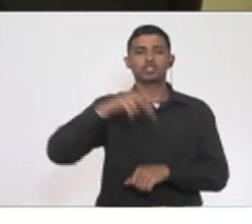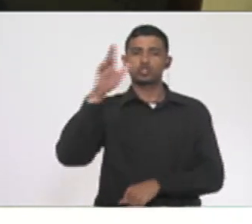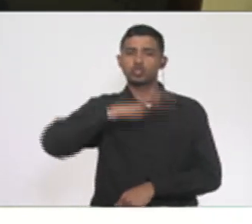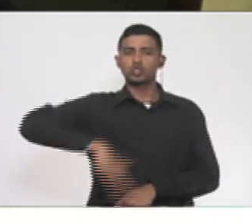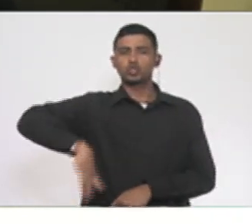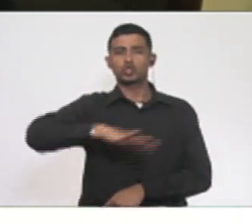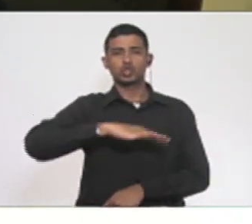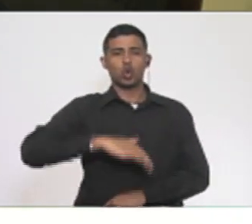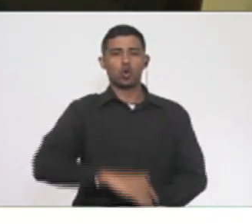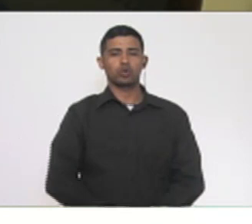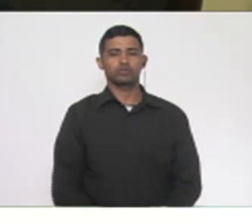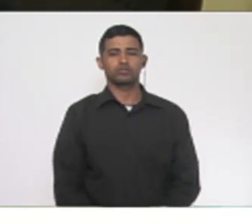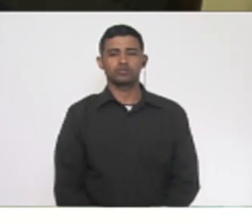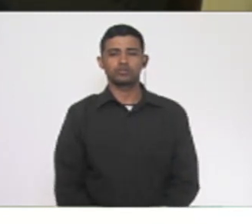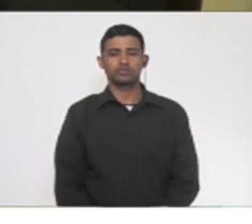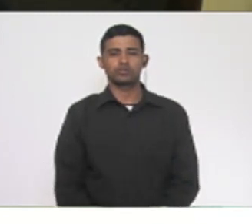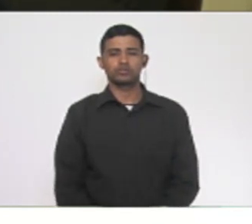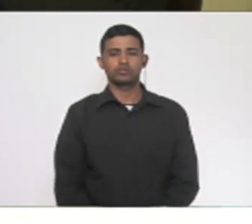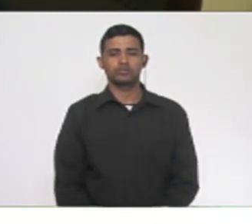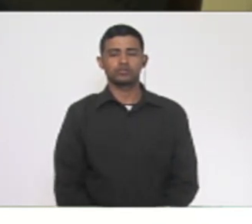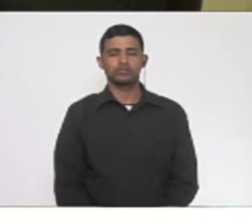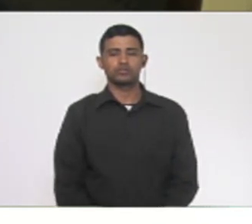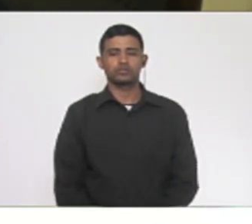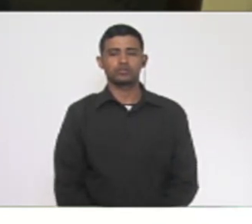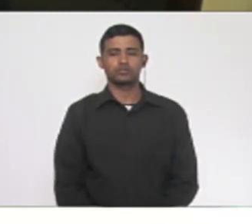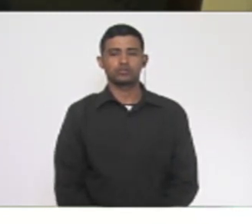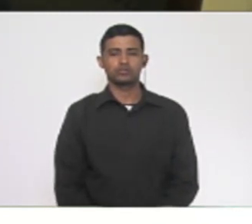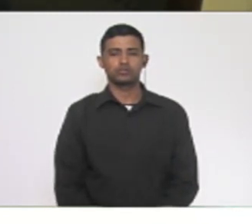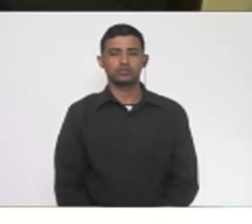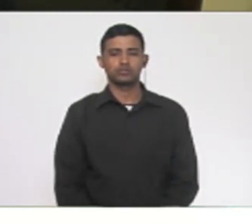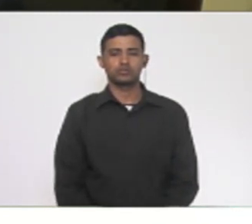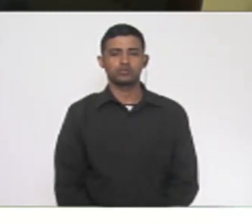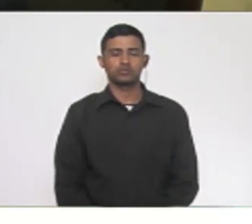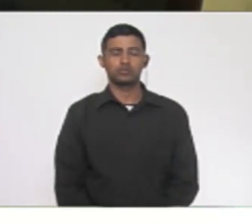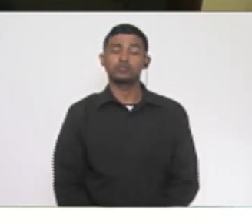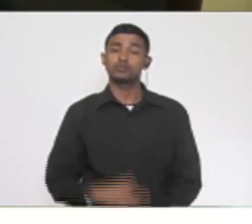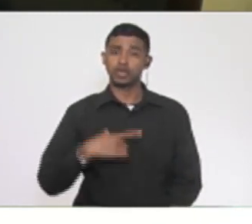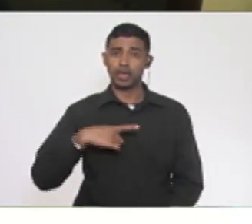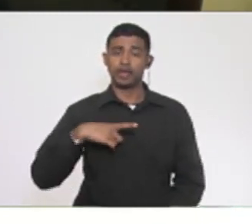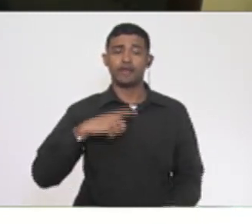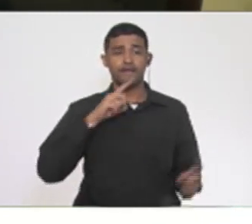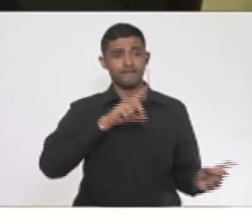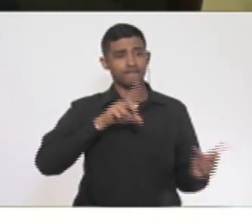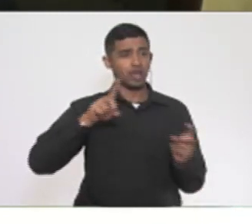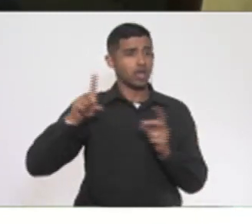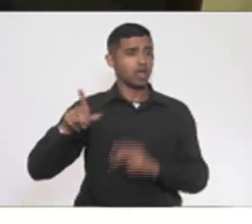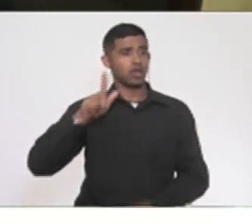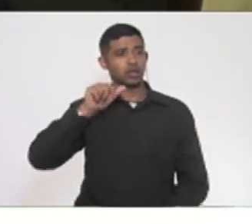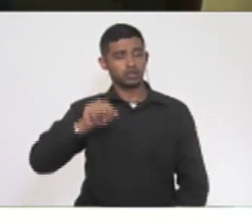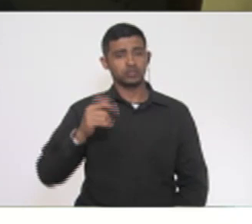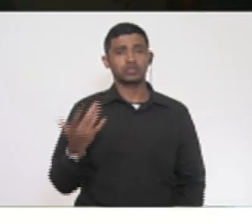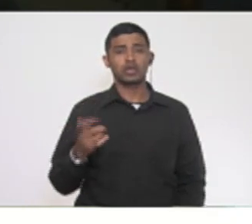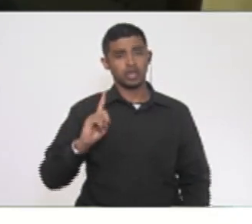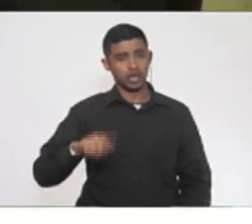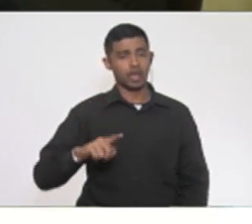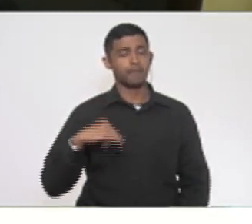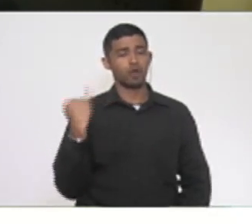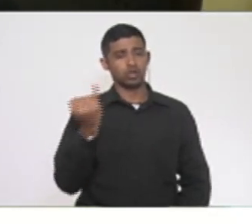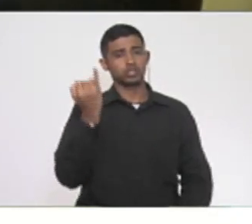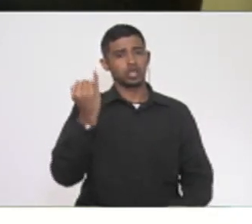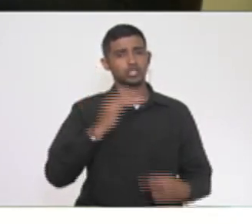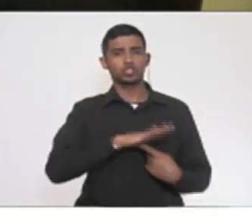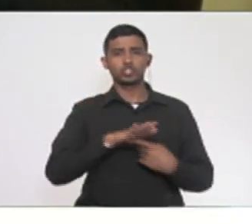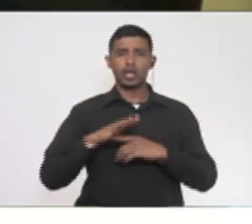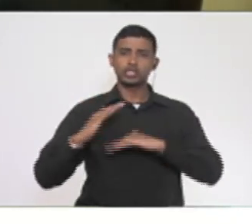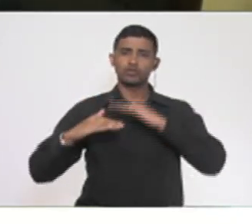relação a toda essa comercialização do gás, que é tão importante para o desenvolvimento do país, né?